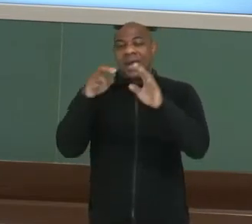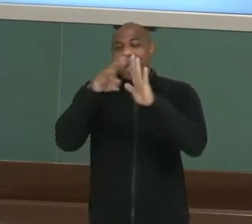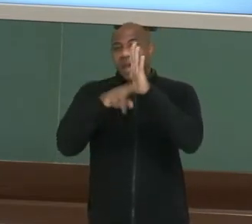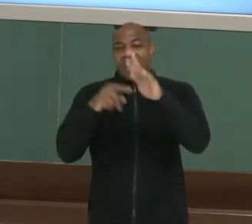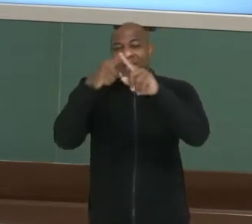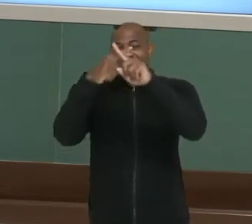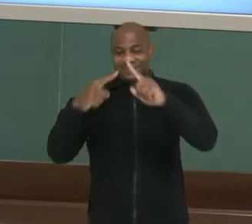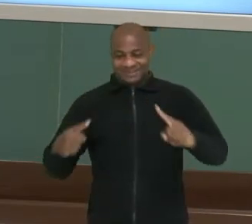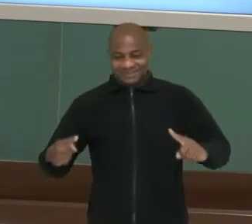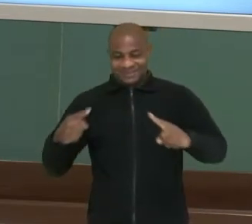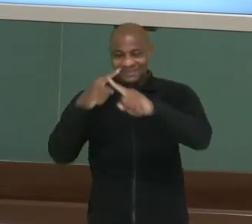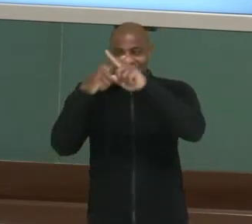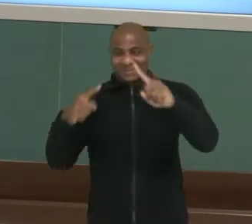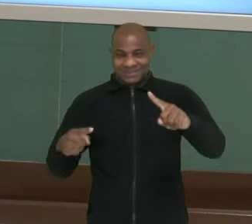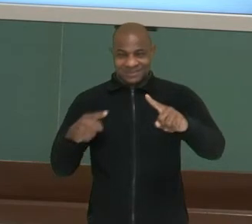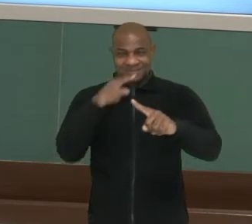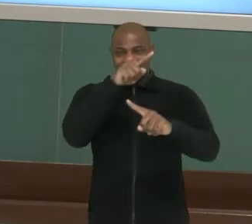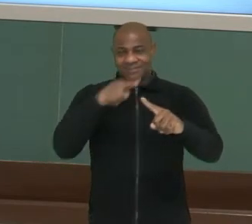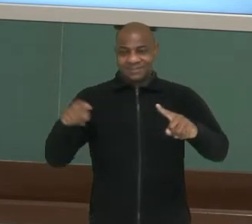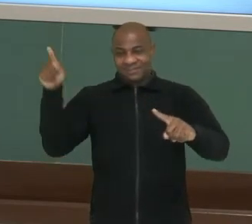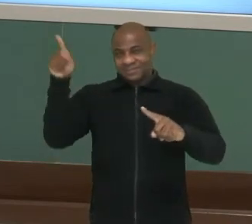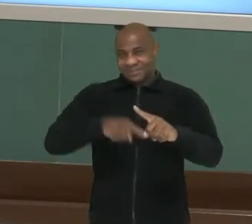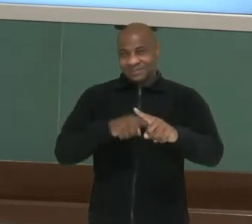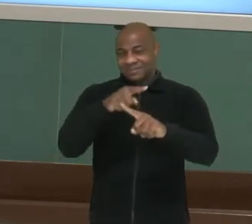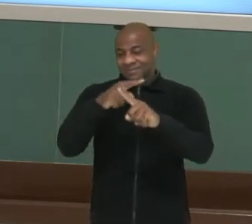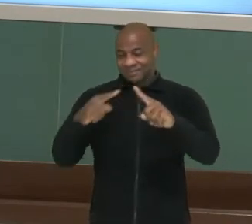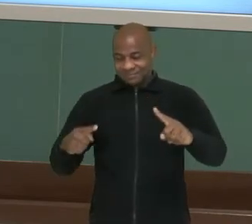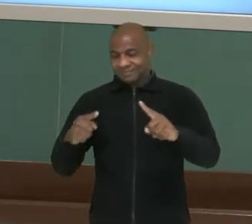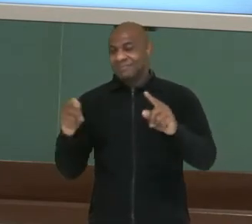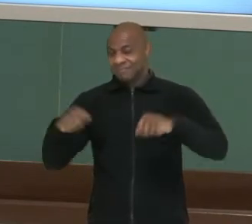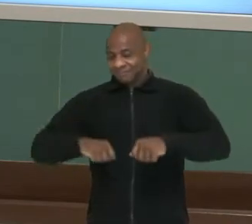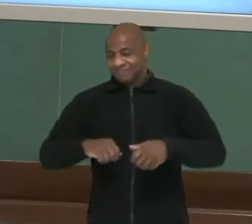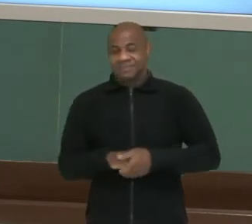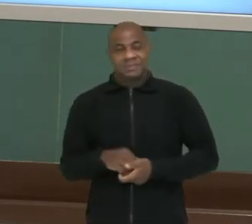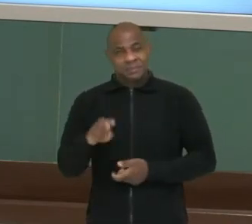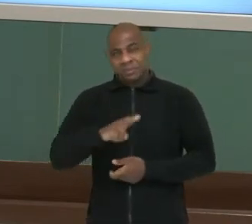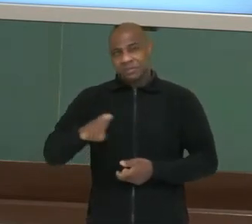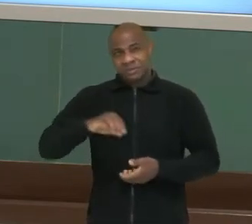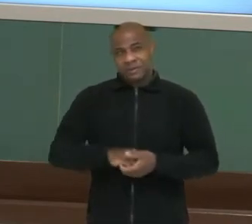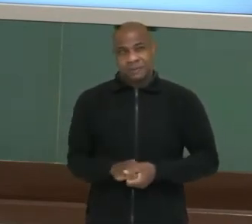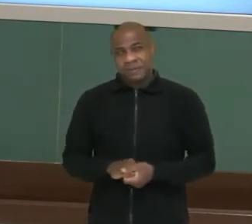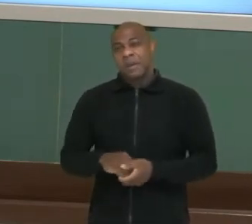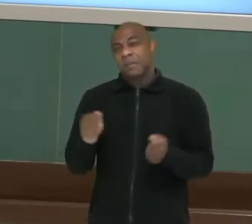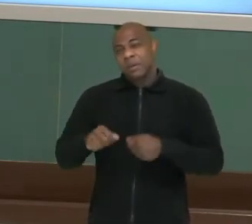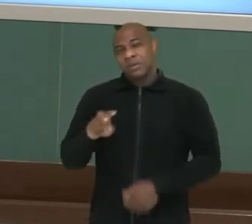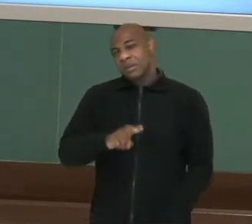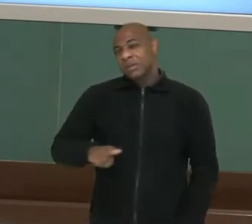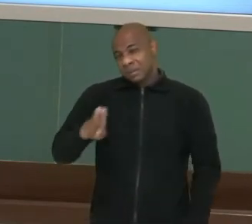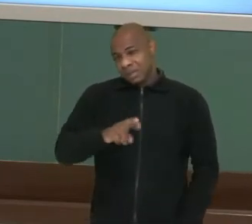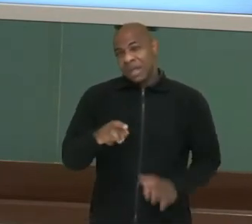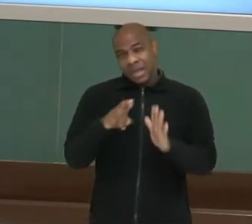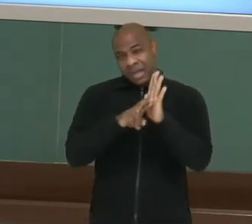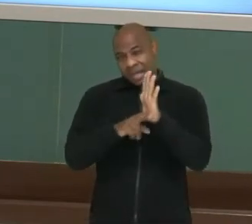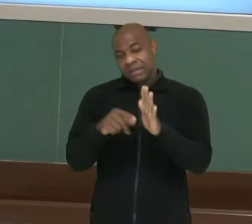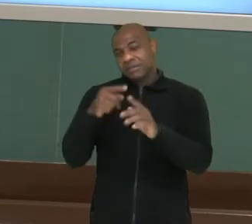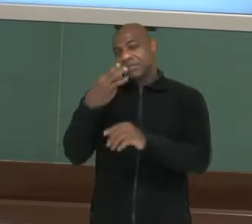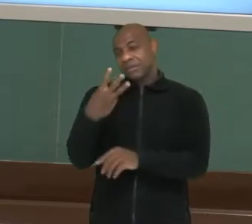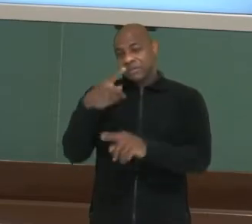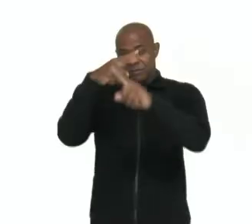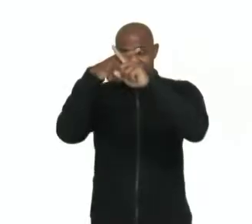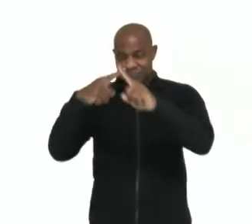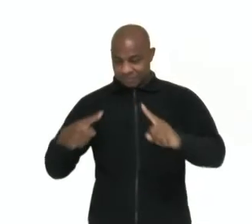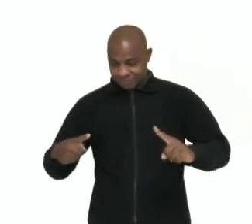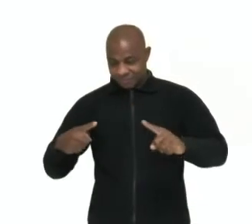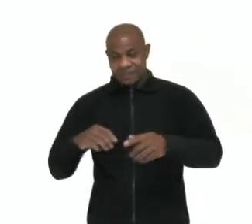100 centímetros, então x metros é igual a 20 centímetros. Você pode utilizar uma regra de 3. A